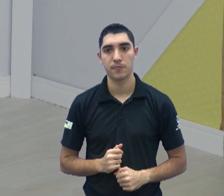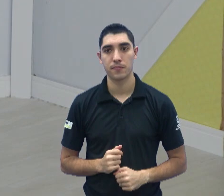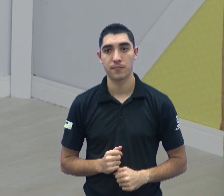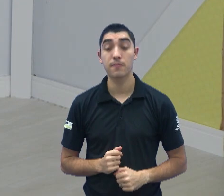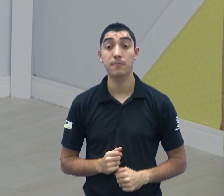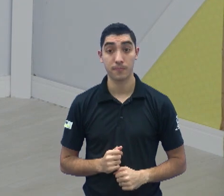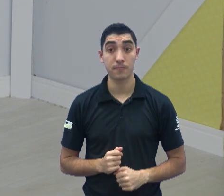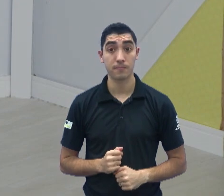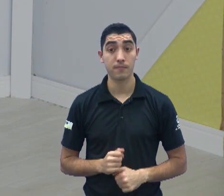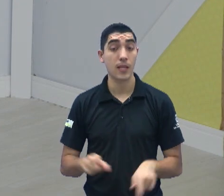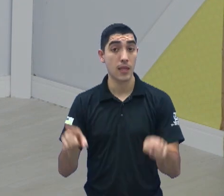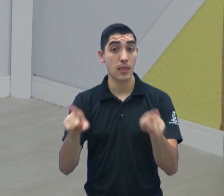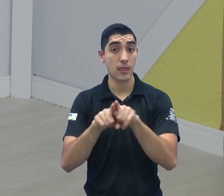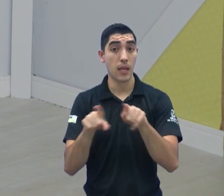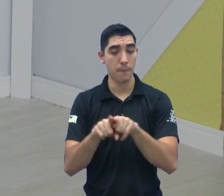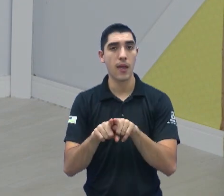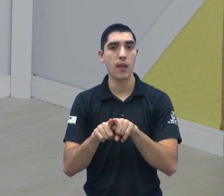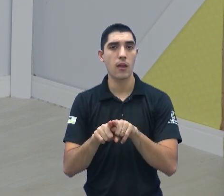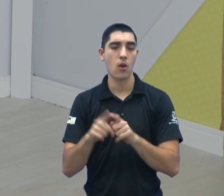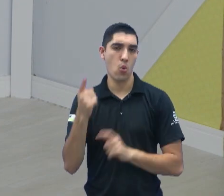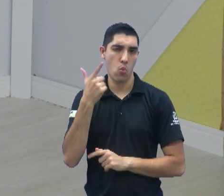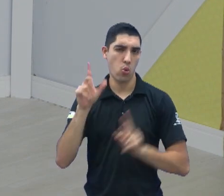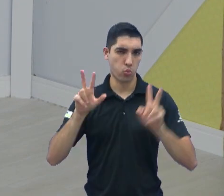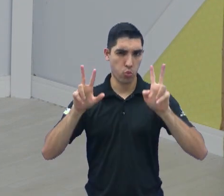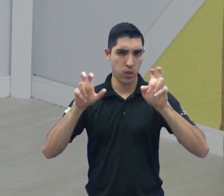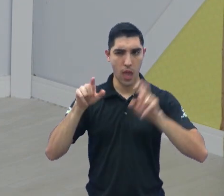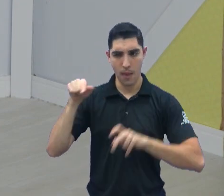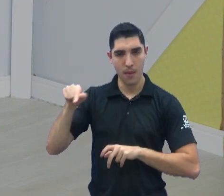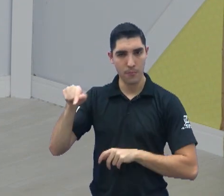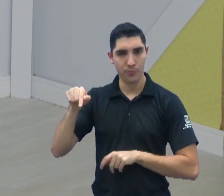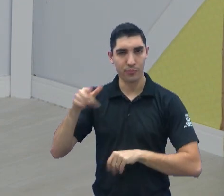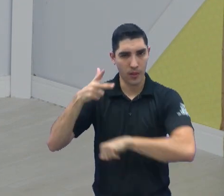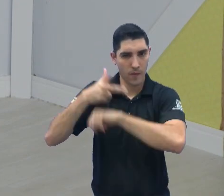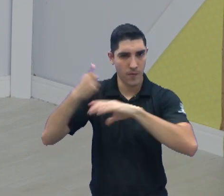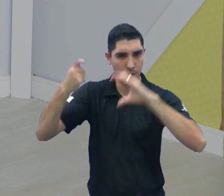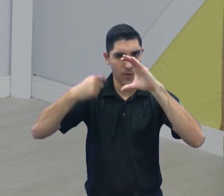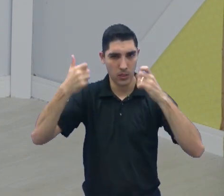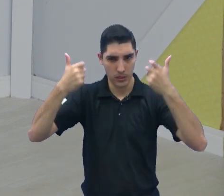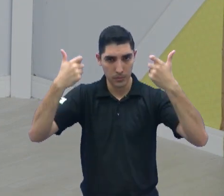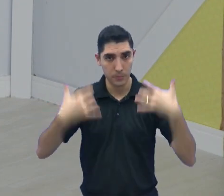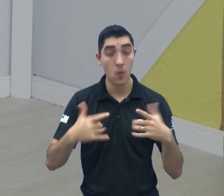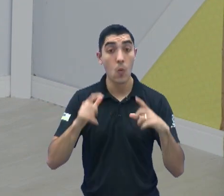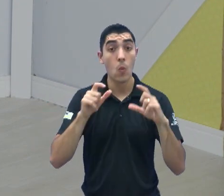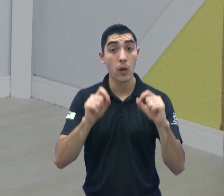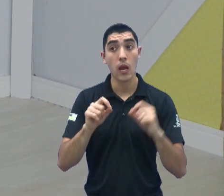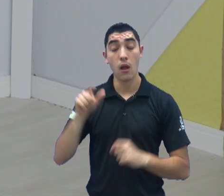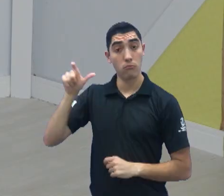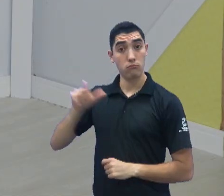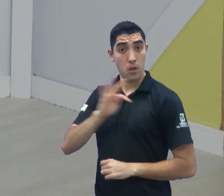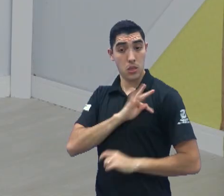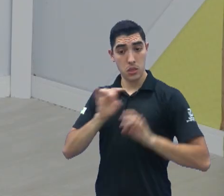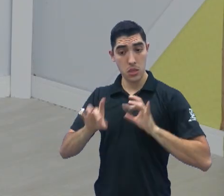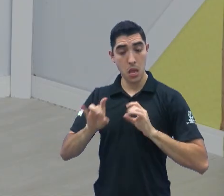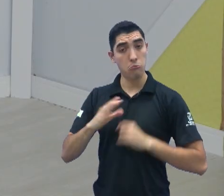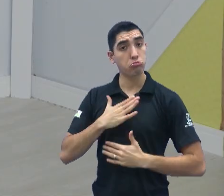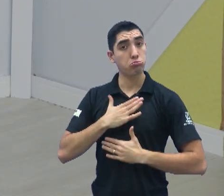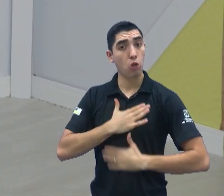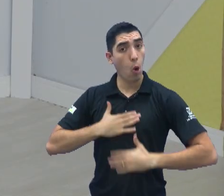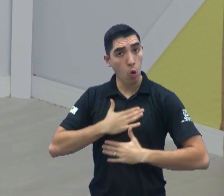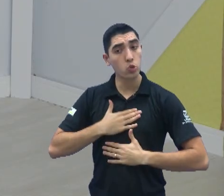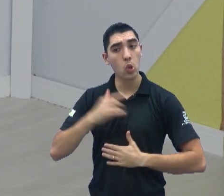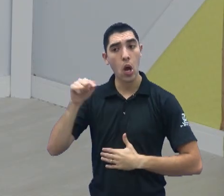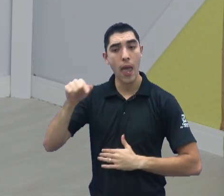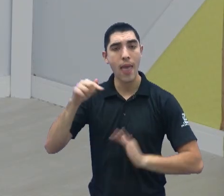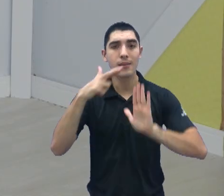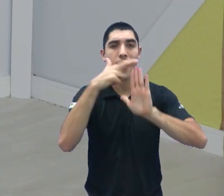E um outro ponto abordado aí pela TV Águia com o Marcelo Marelli é que ele aprovou o novo sistema de disputa da